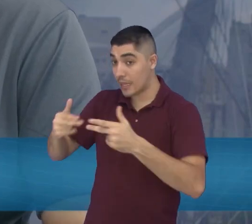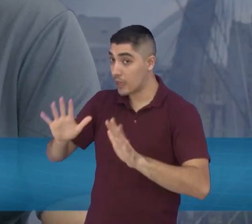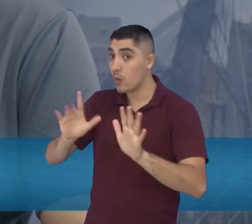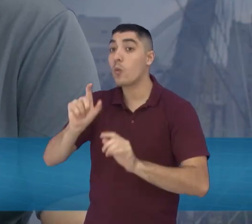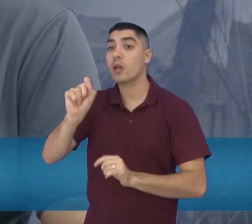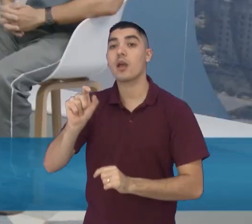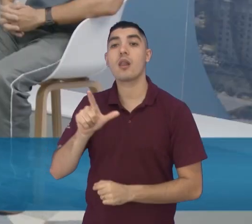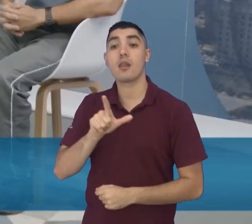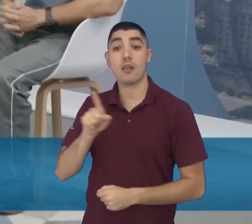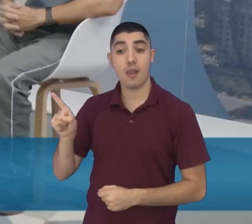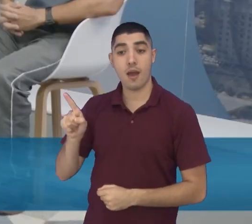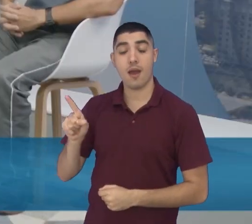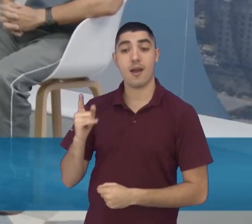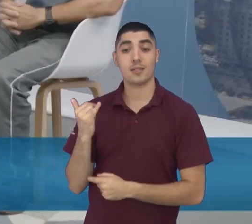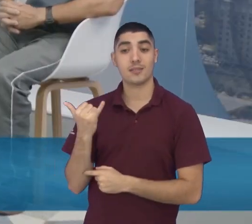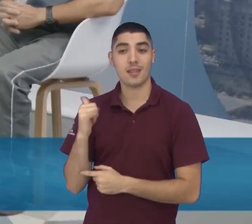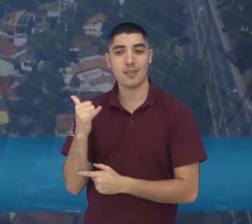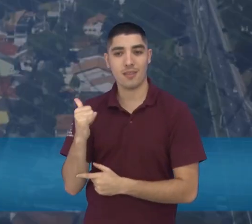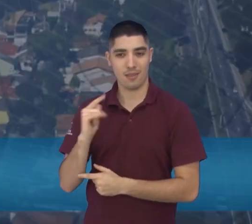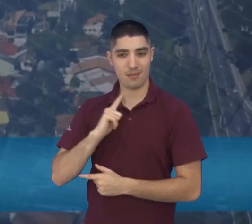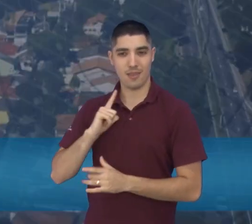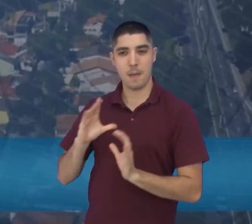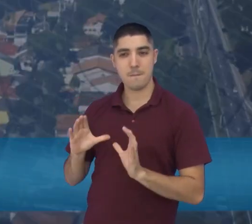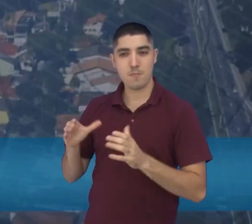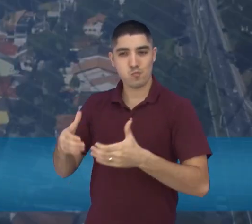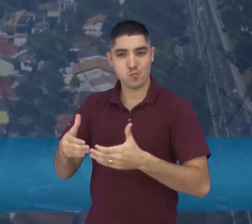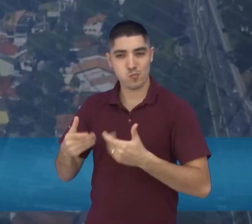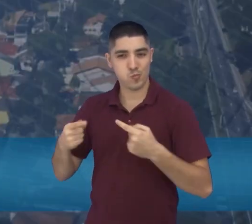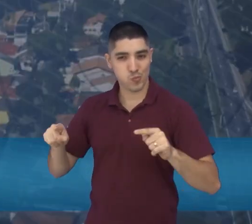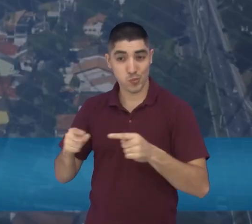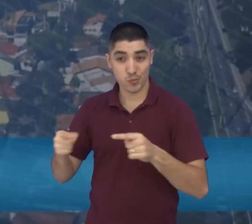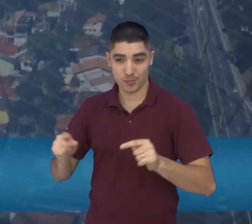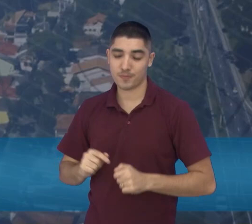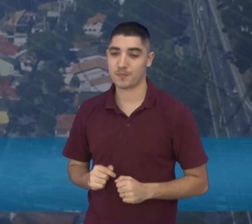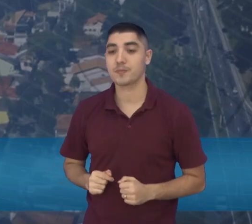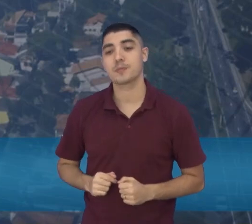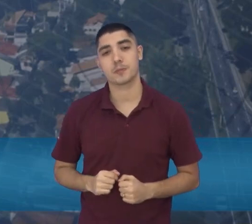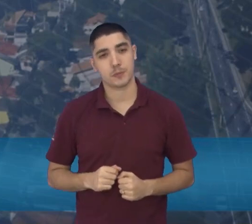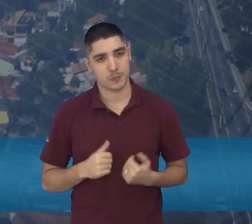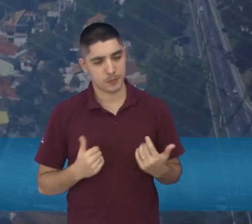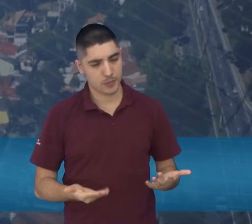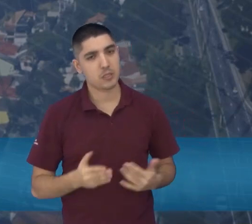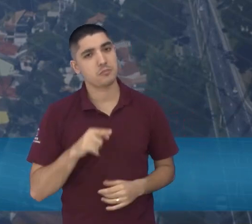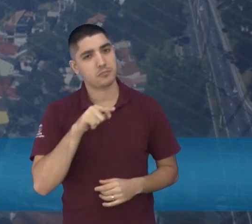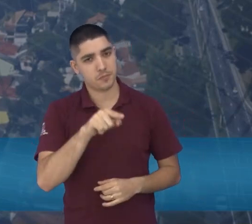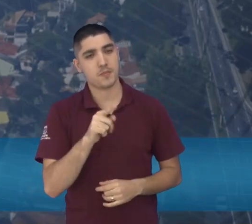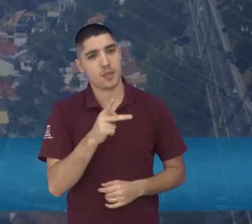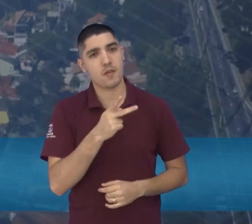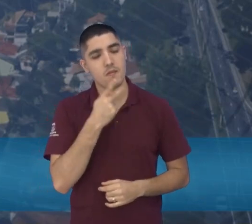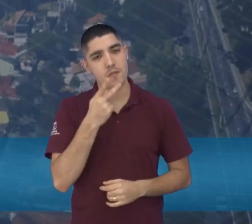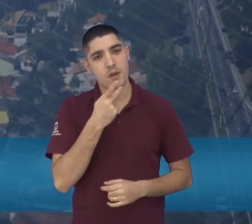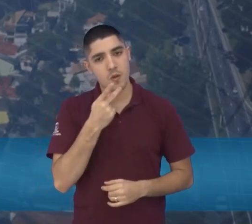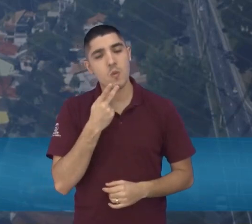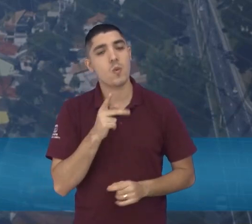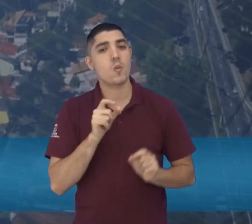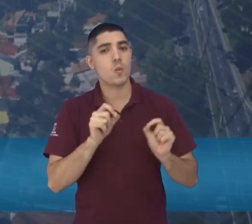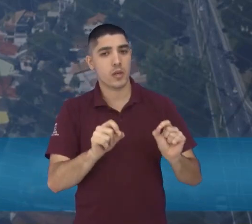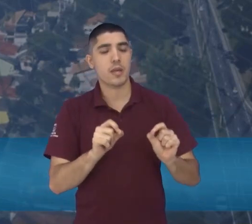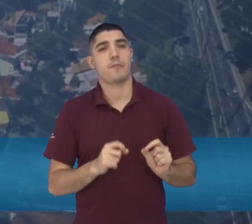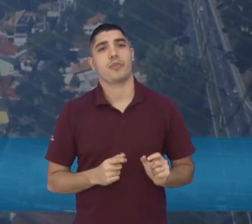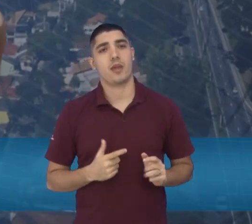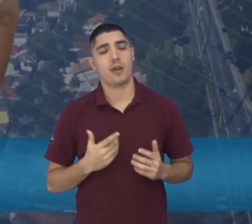Santana. Uhum. Então, só para a gente sintetizar um pouquinho, né? Você acabou de falar sobre como os patrimônios eles